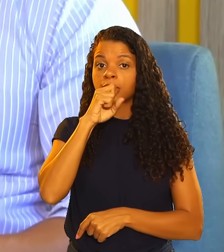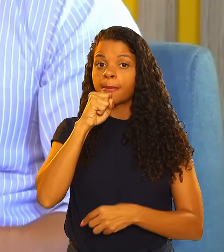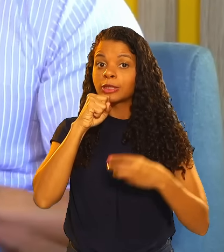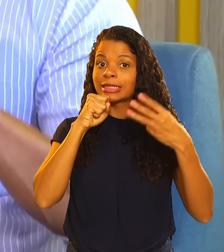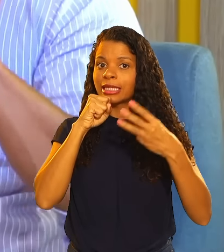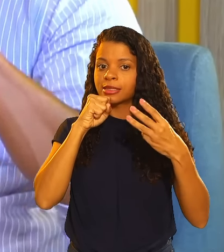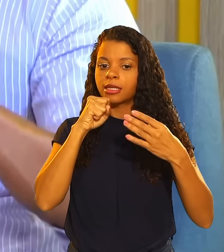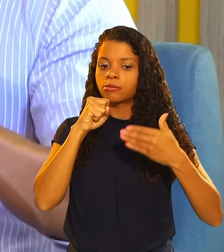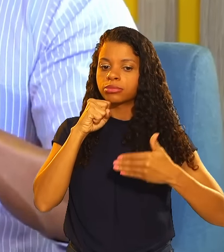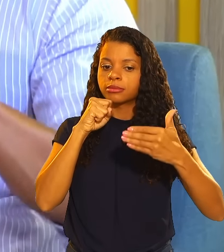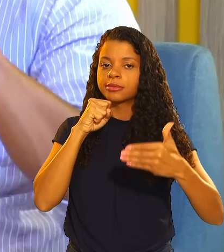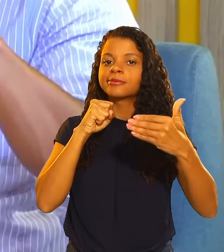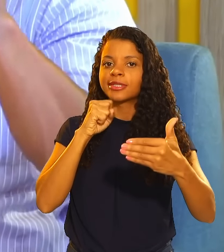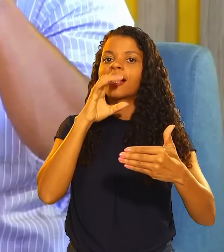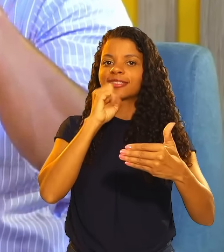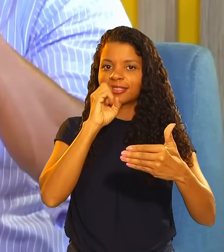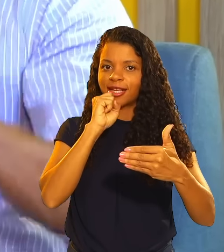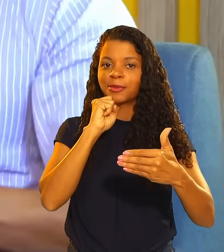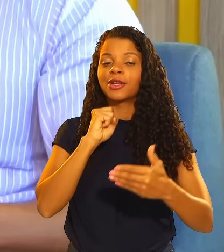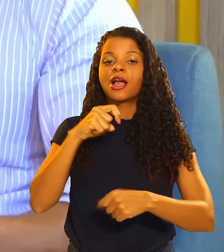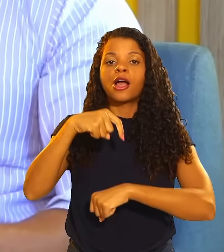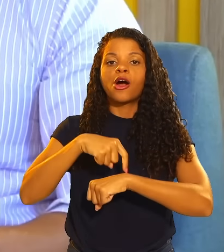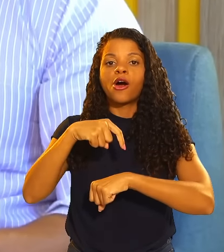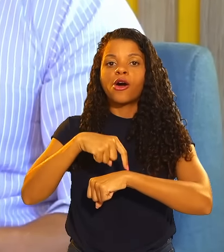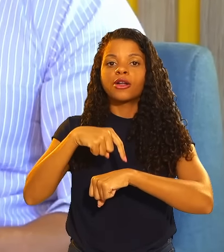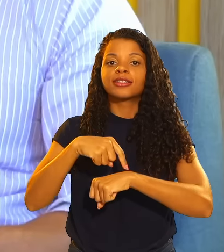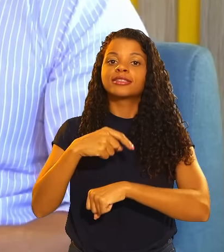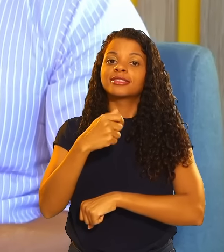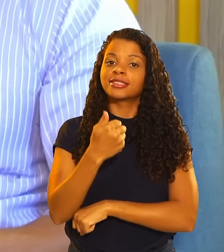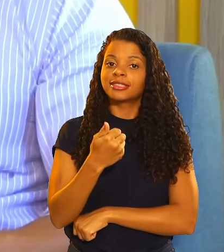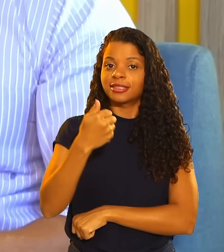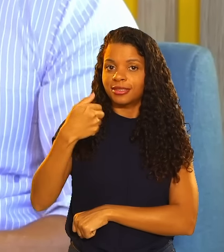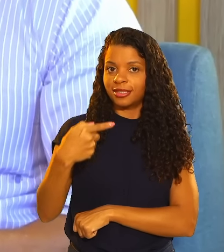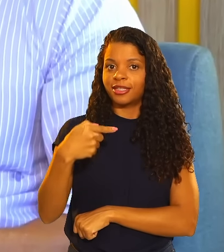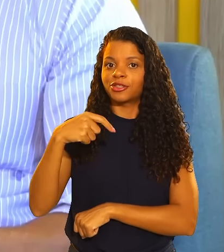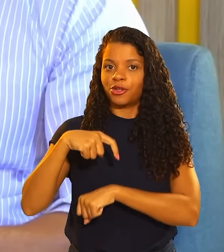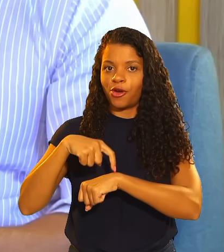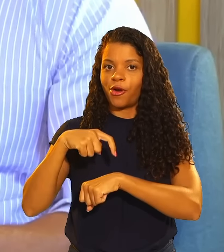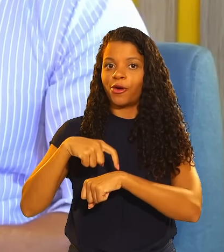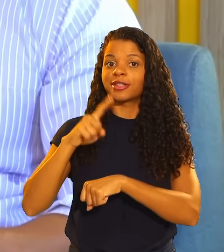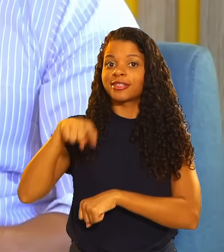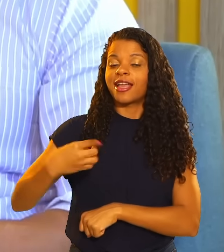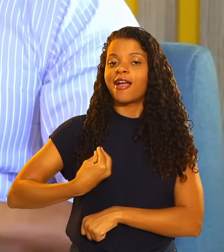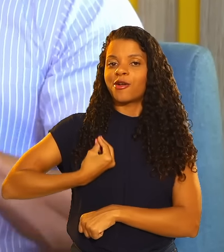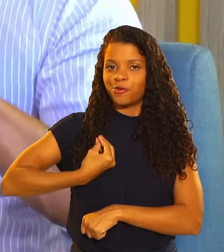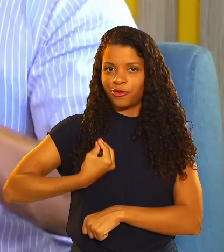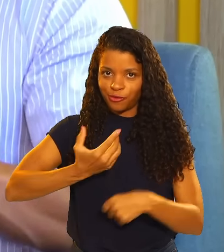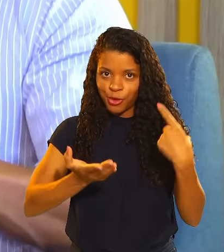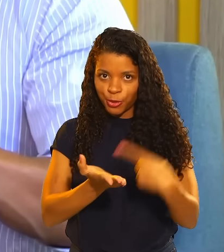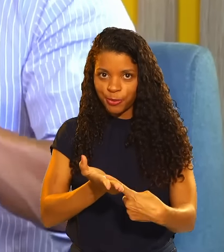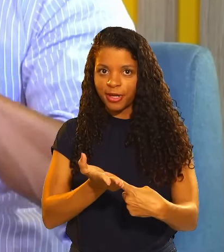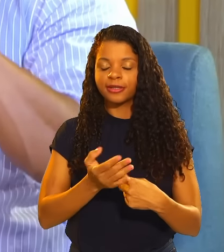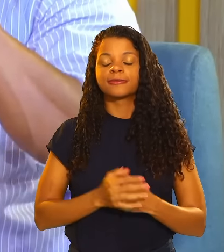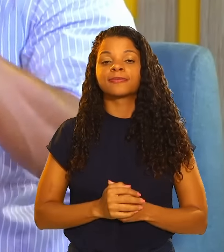mês, às 17 horas. Então, fica ligado, já bota na agenda. Então, sempre no terceiro sábado de cada mês, acontece um programa ao